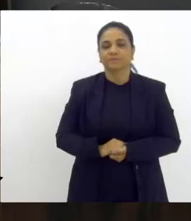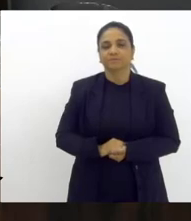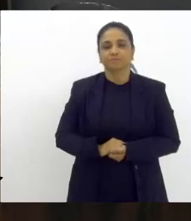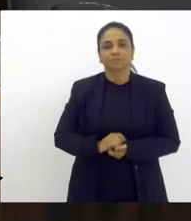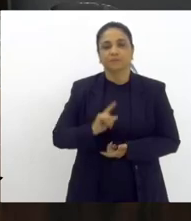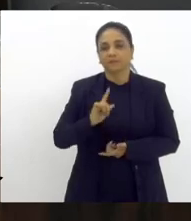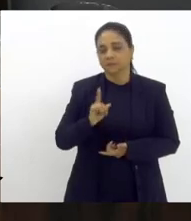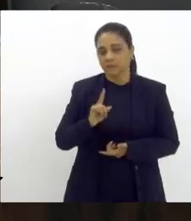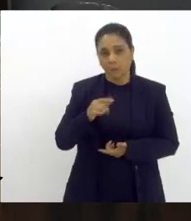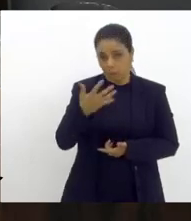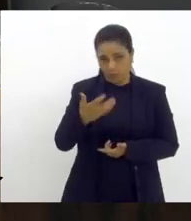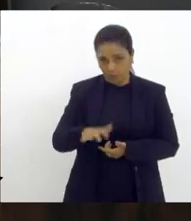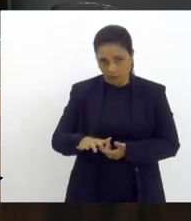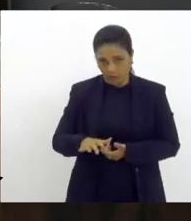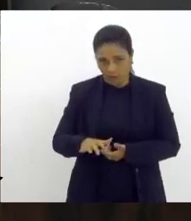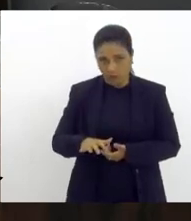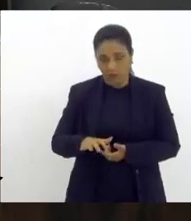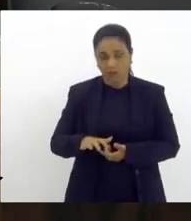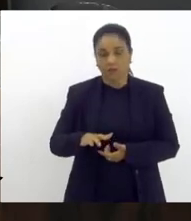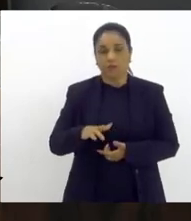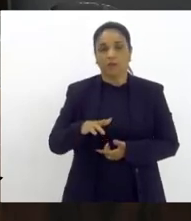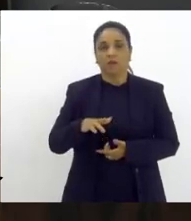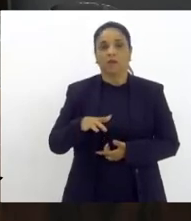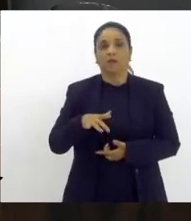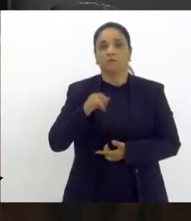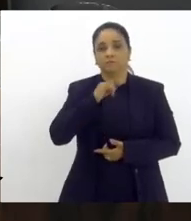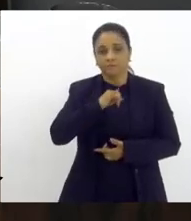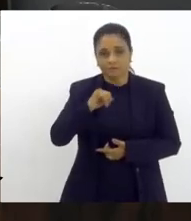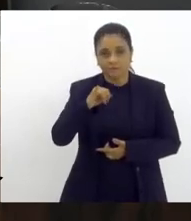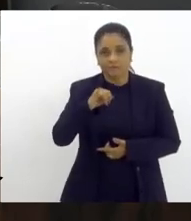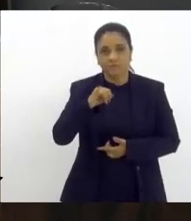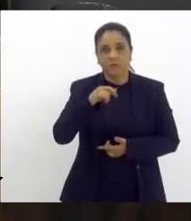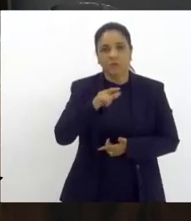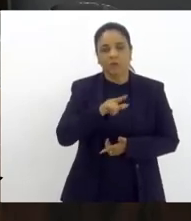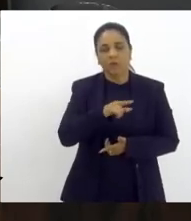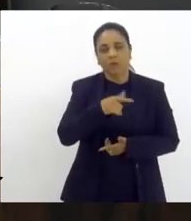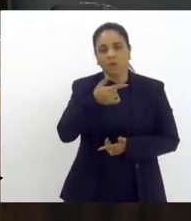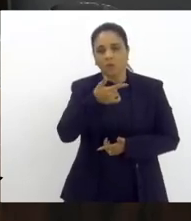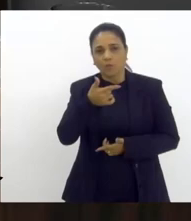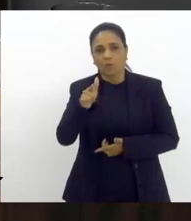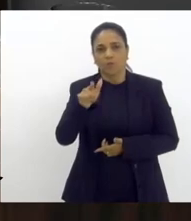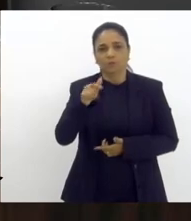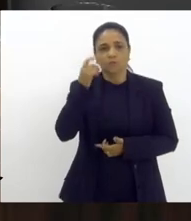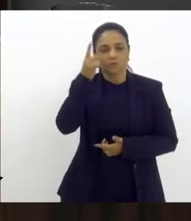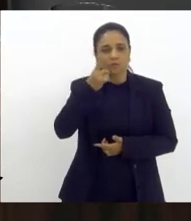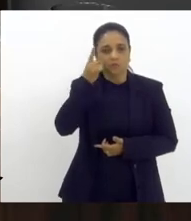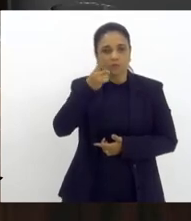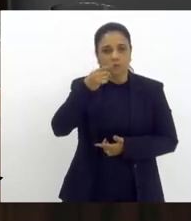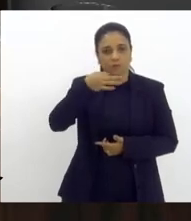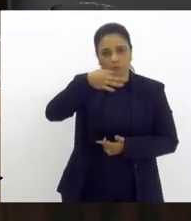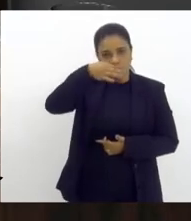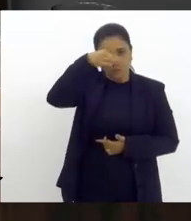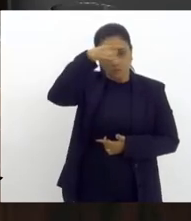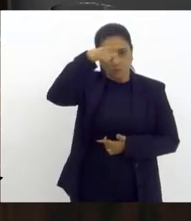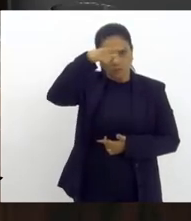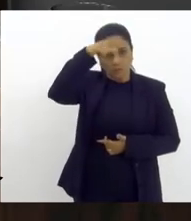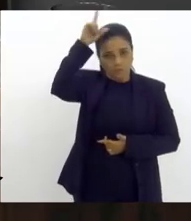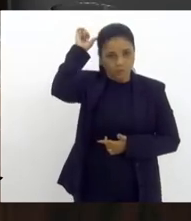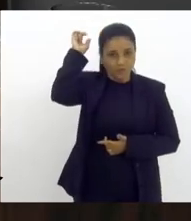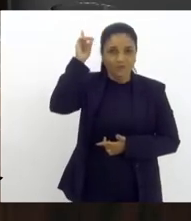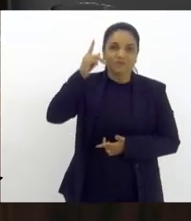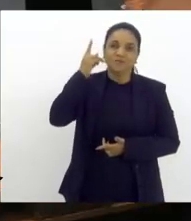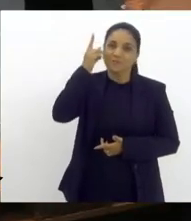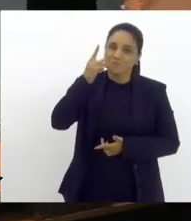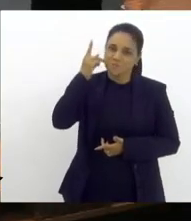não querendo fazer o uso da palavra passa seu próximo Deputado Deputado Luiz Paulo Correia da